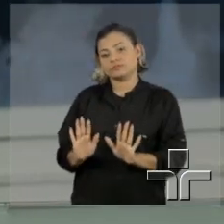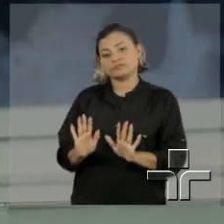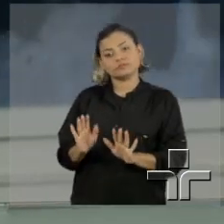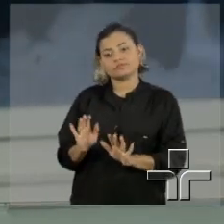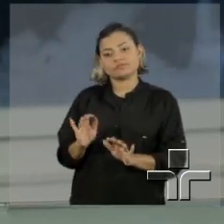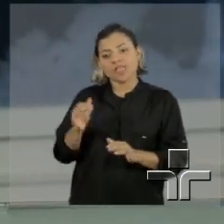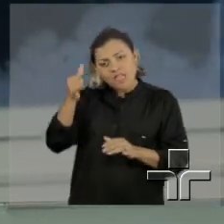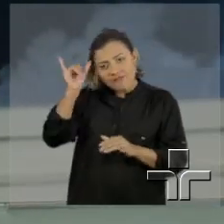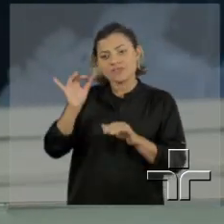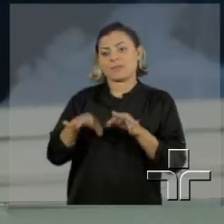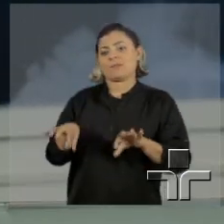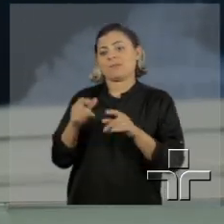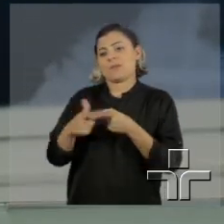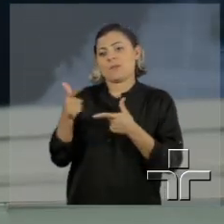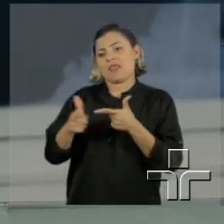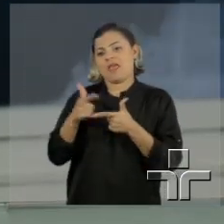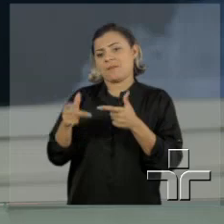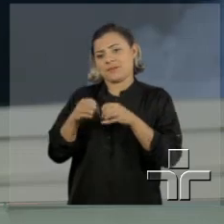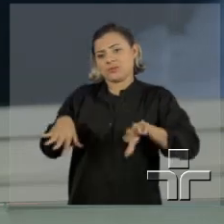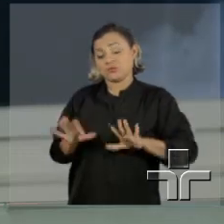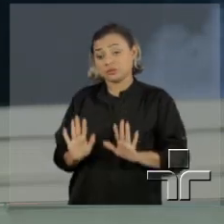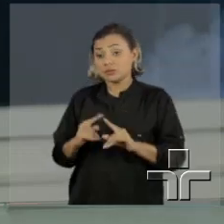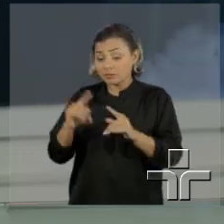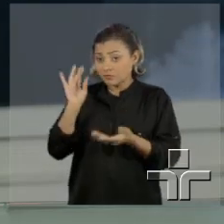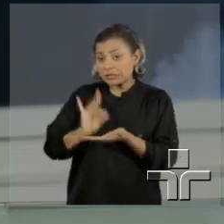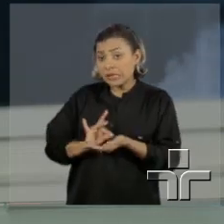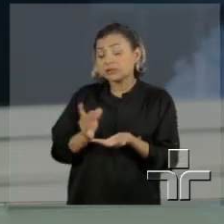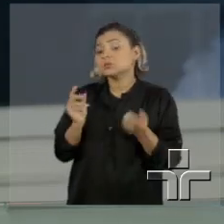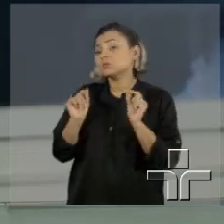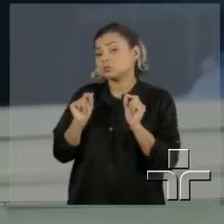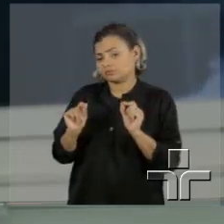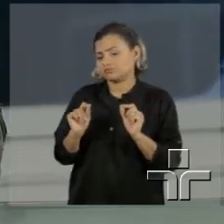nem começaria. Agora, já é um avanço o que